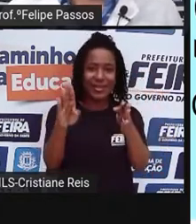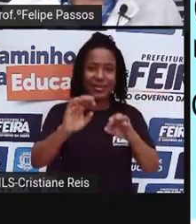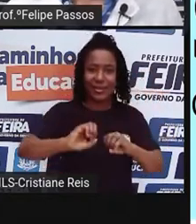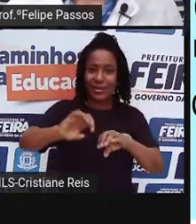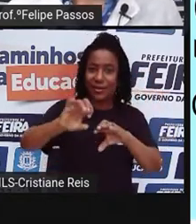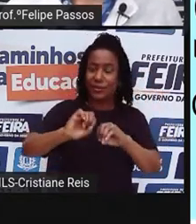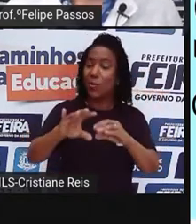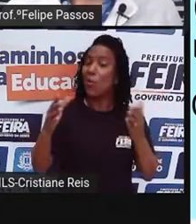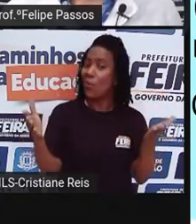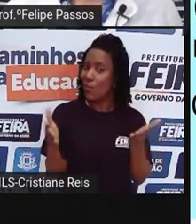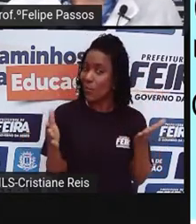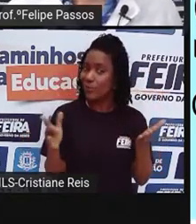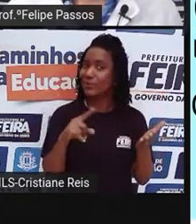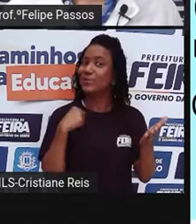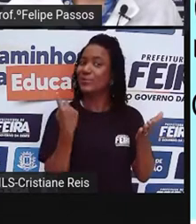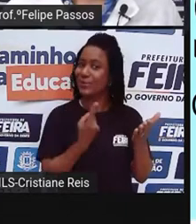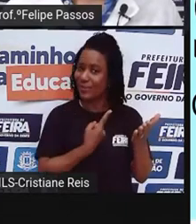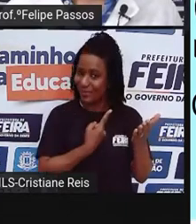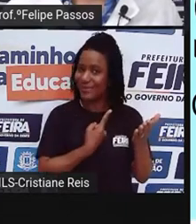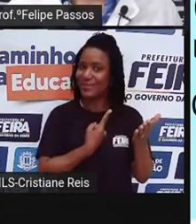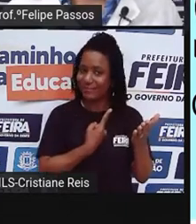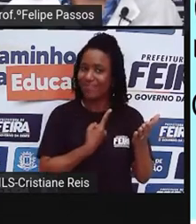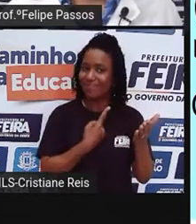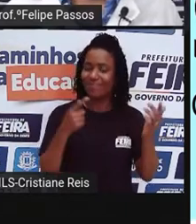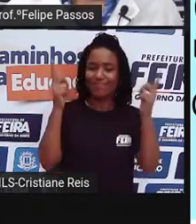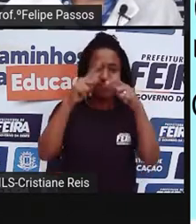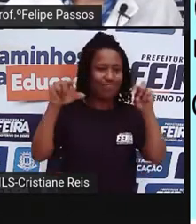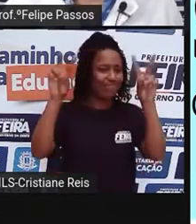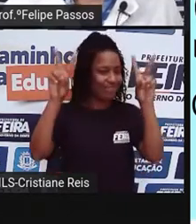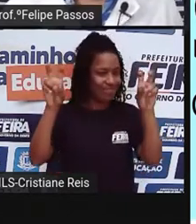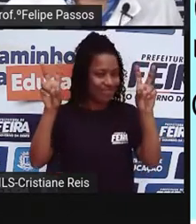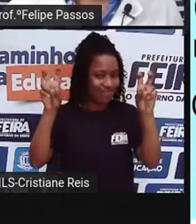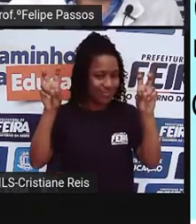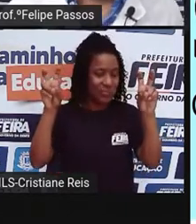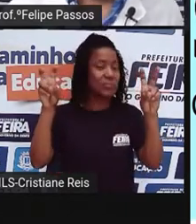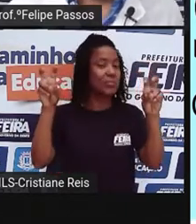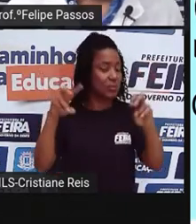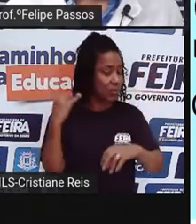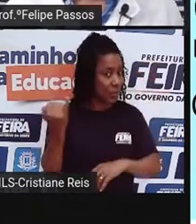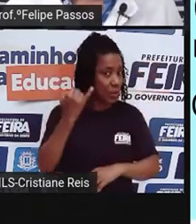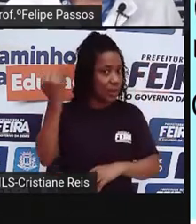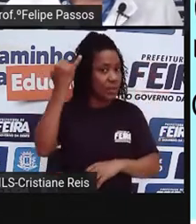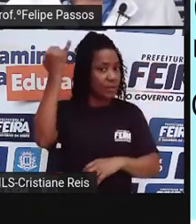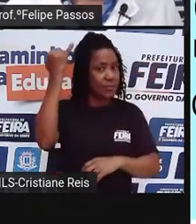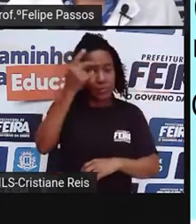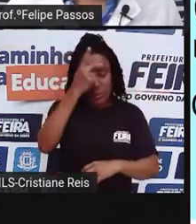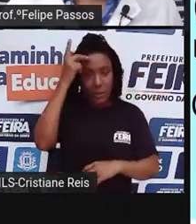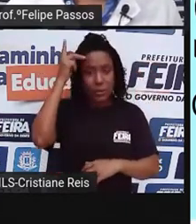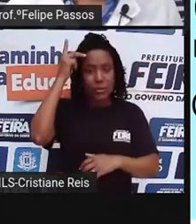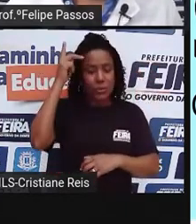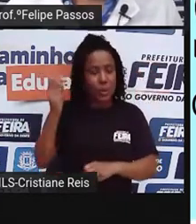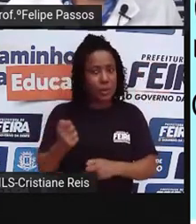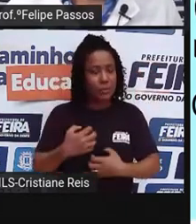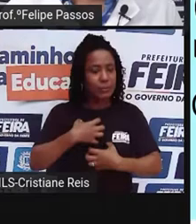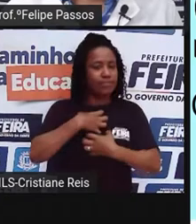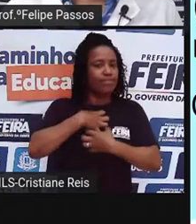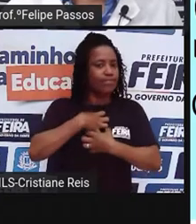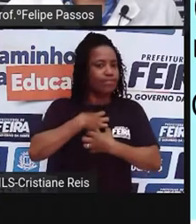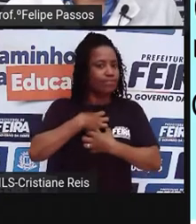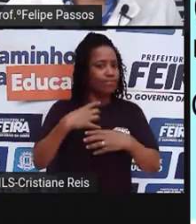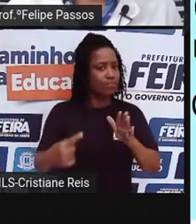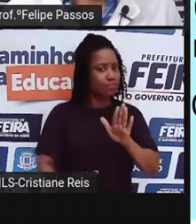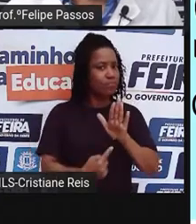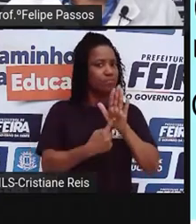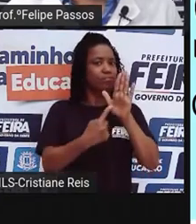hoje é sobre um tema que mexe com o emocional, mexe com o visual, mexe com as nossas raízes